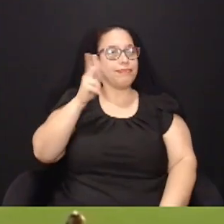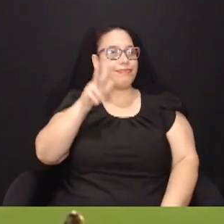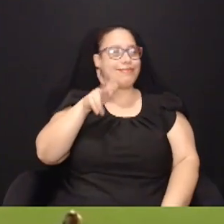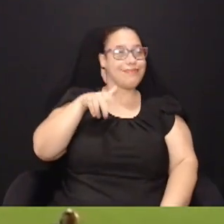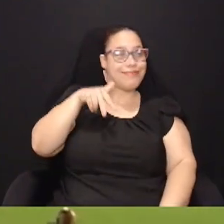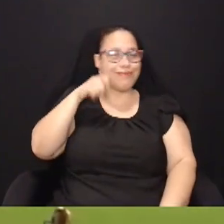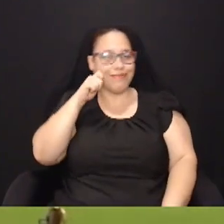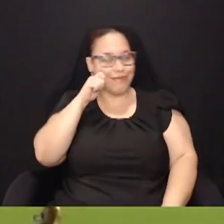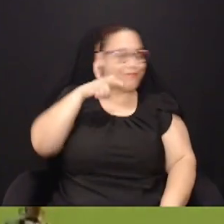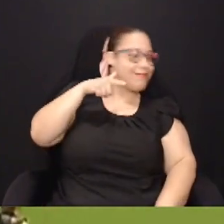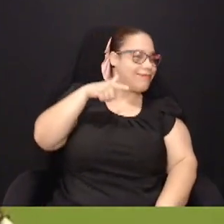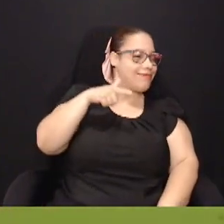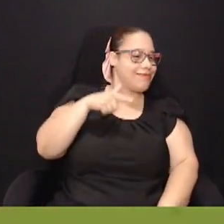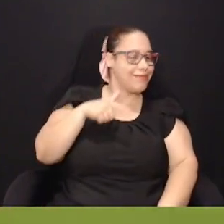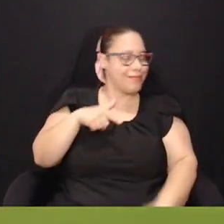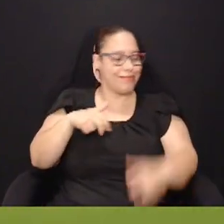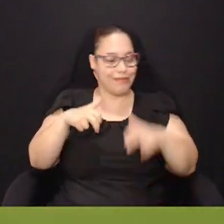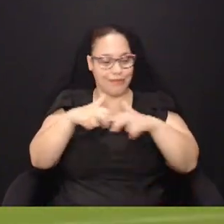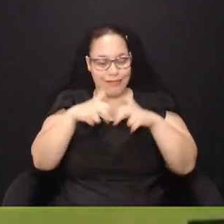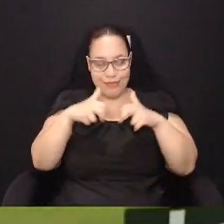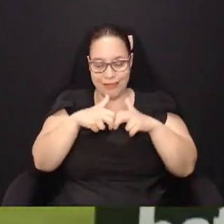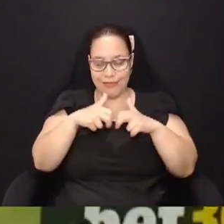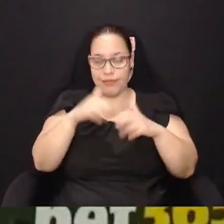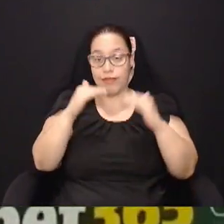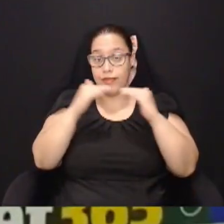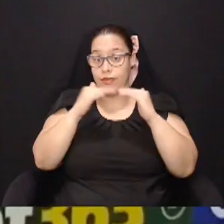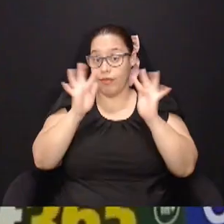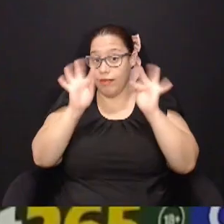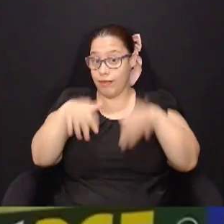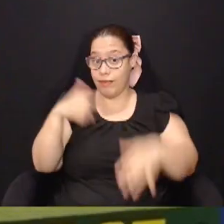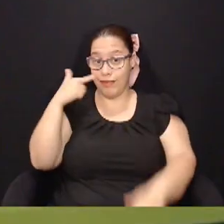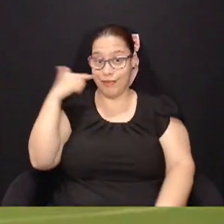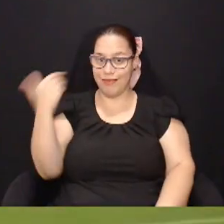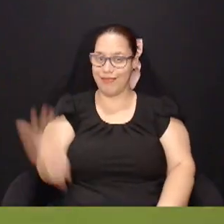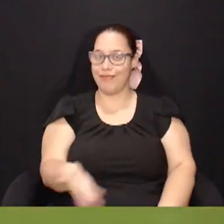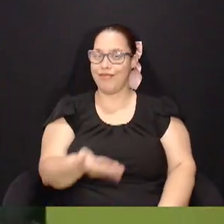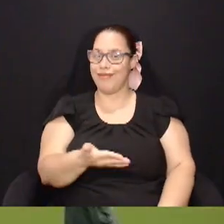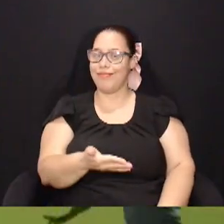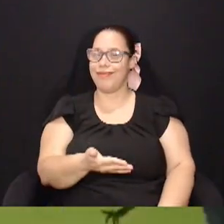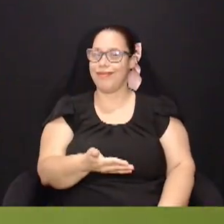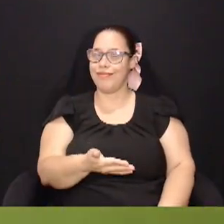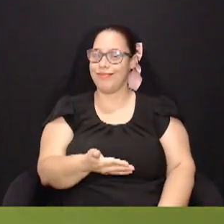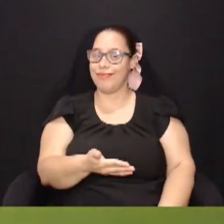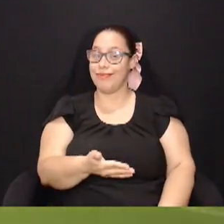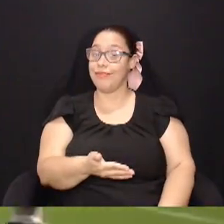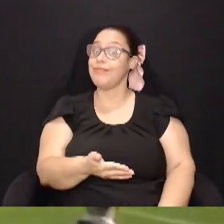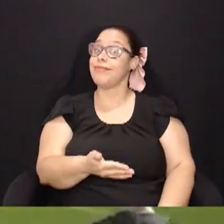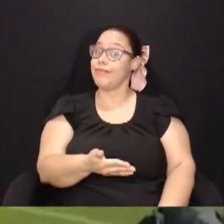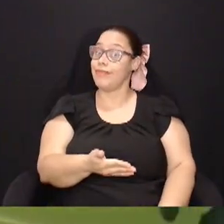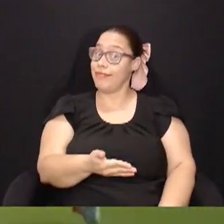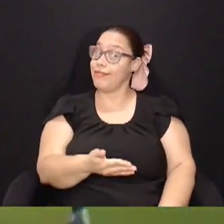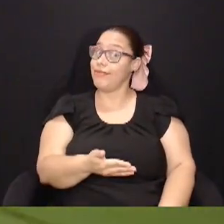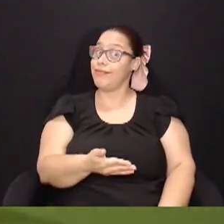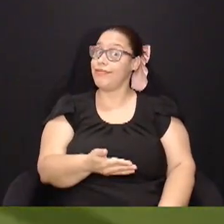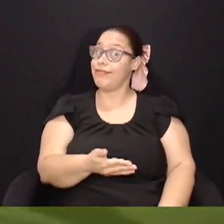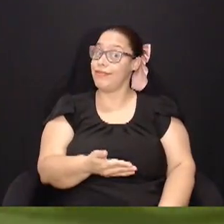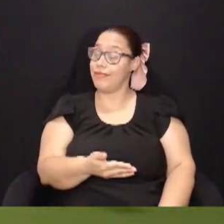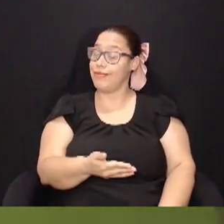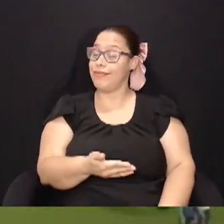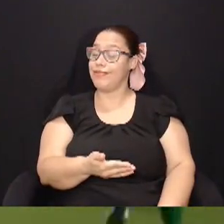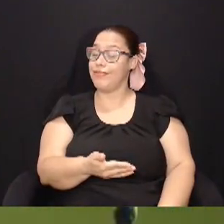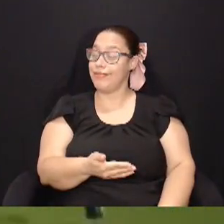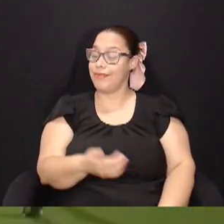o gol de empate. Final no Brinco de Ouro, Guarani 1, Santos também 1.